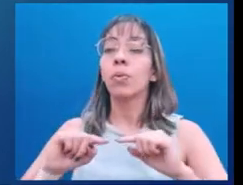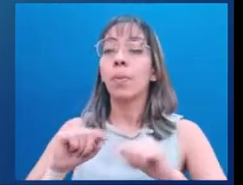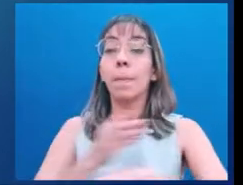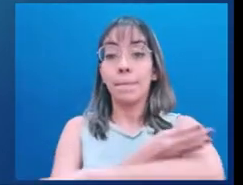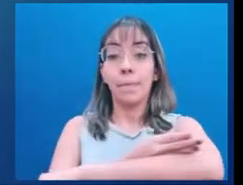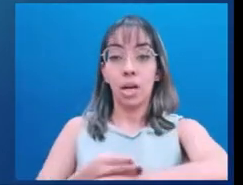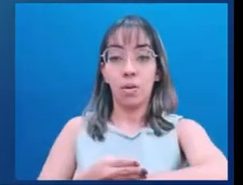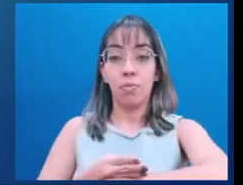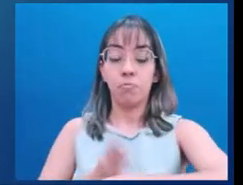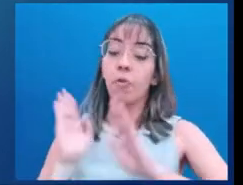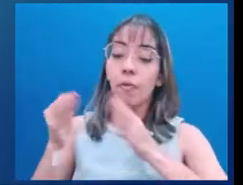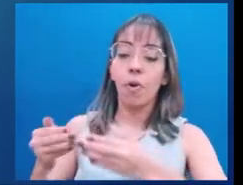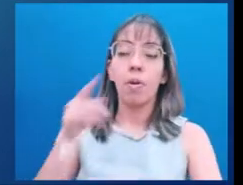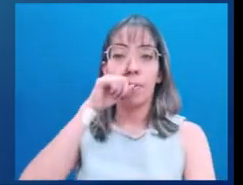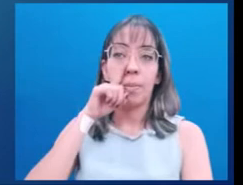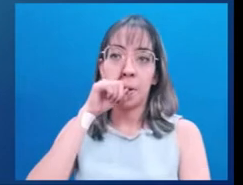específicos.